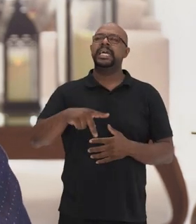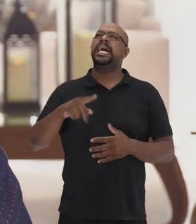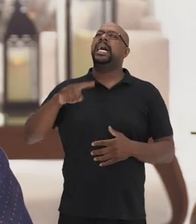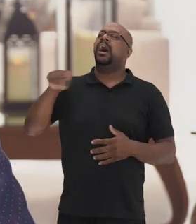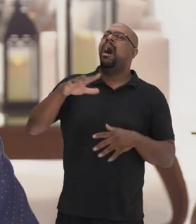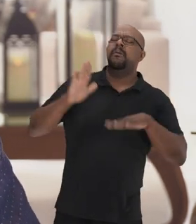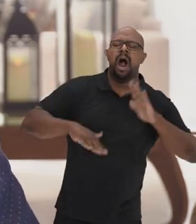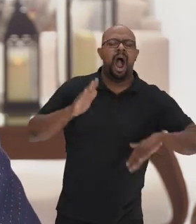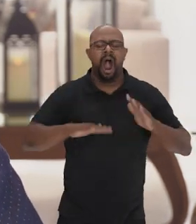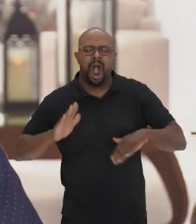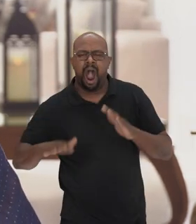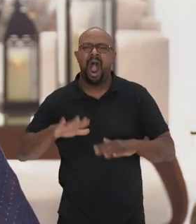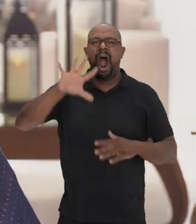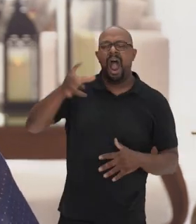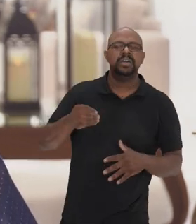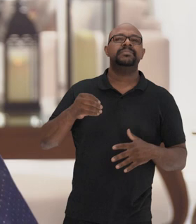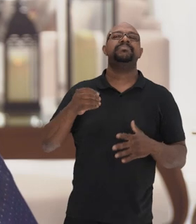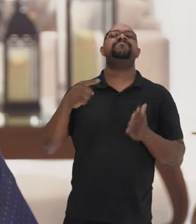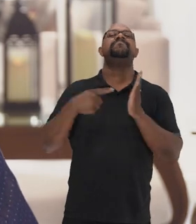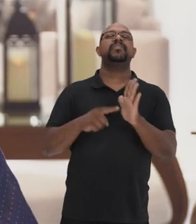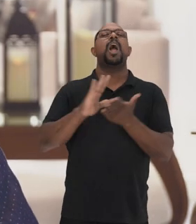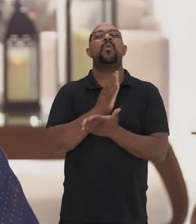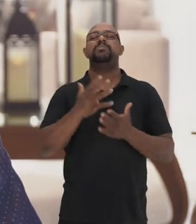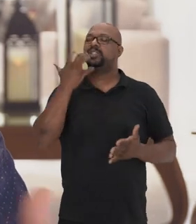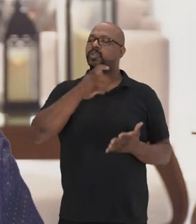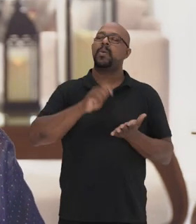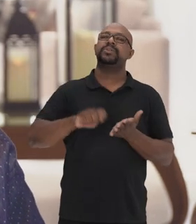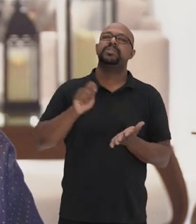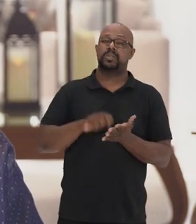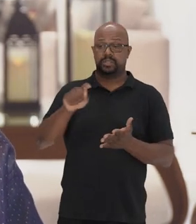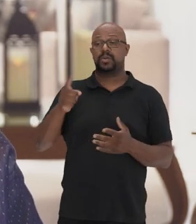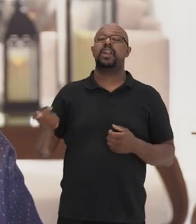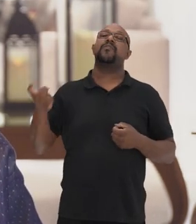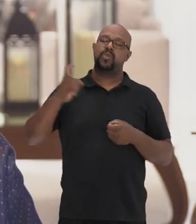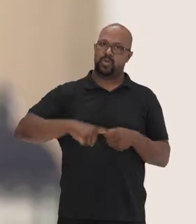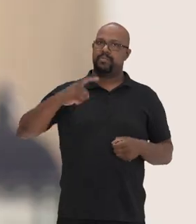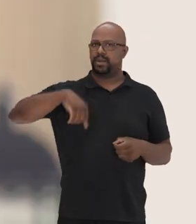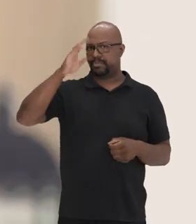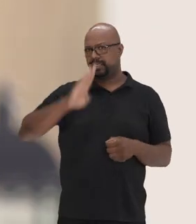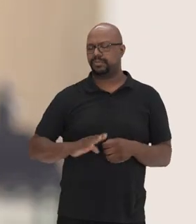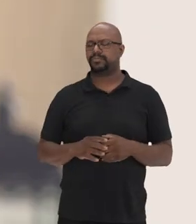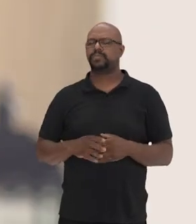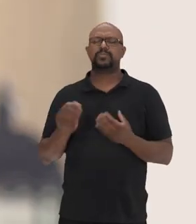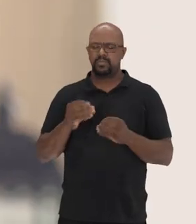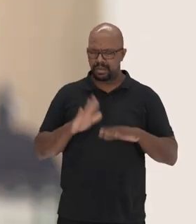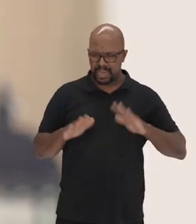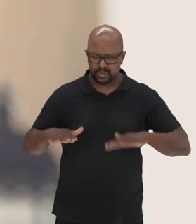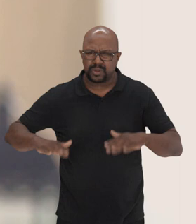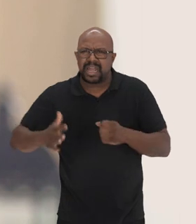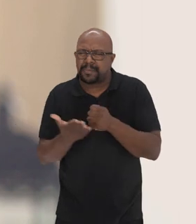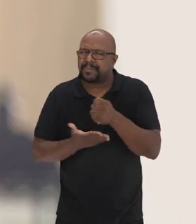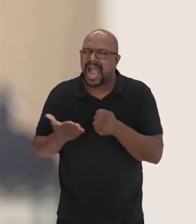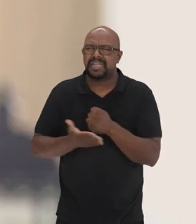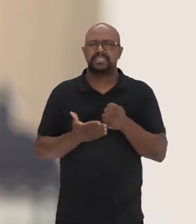aos batuques africanos aparecem em algumas composições de quando voltou para o Brasil e como esses batuques eram base